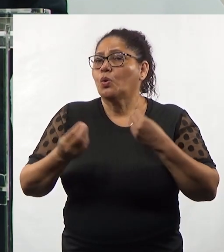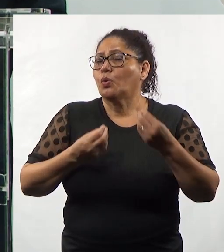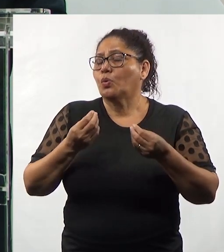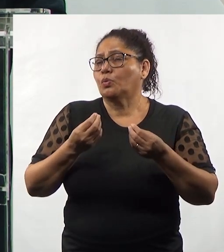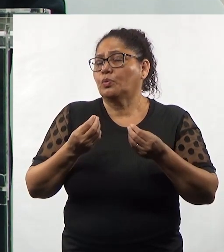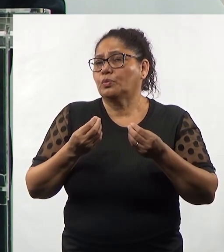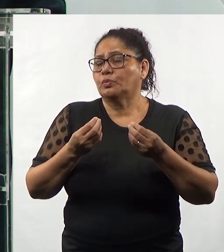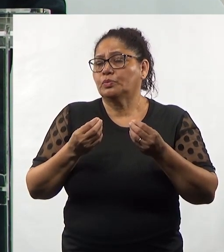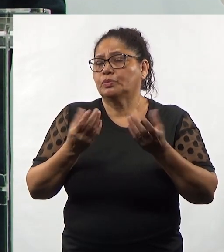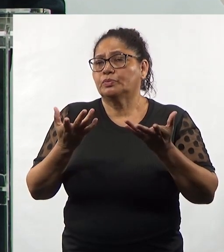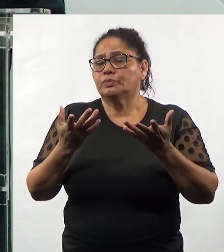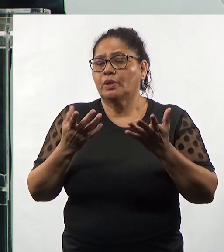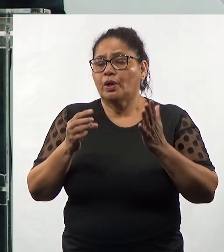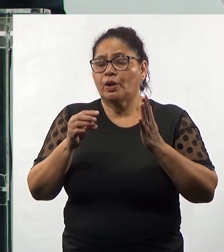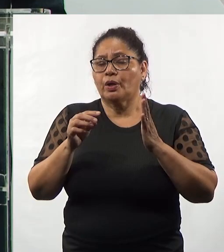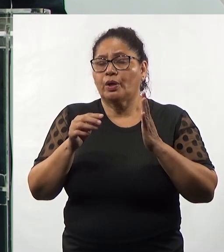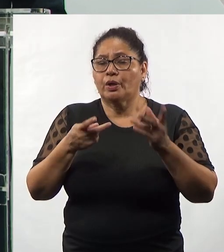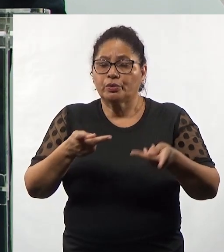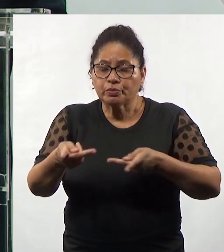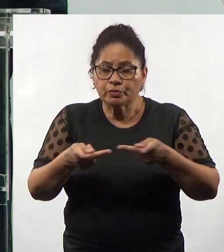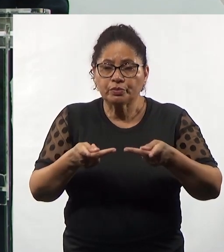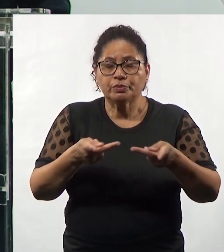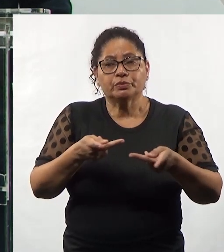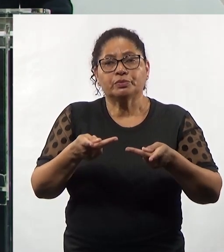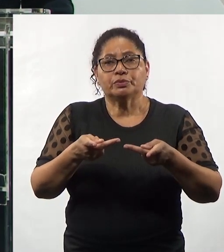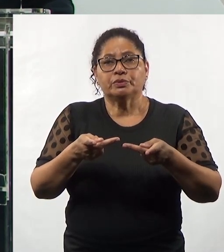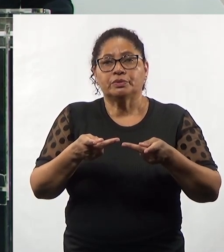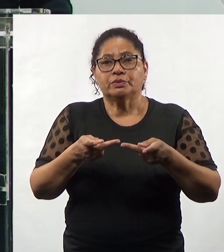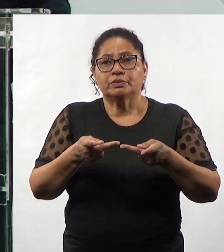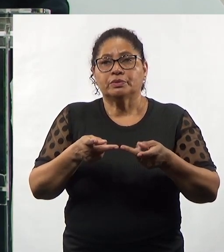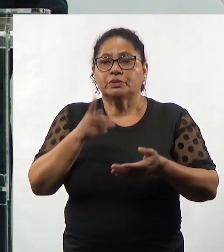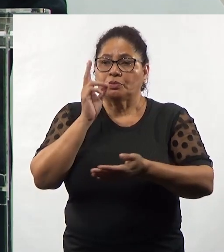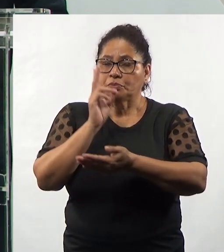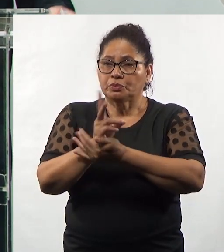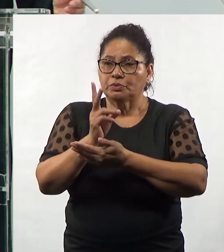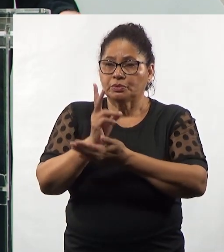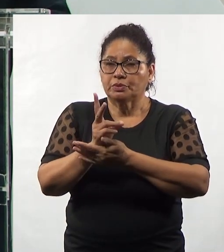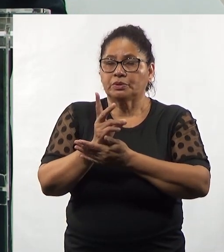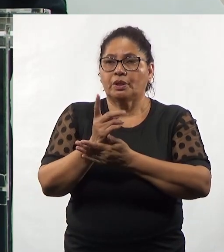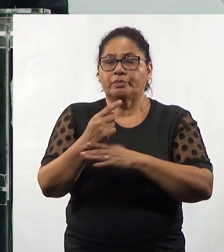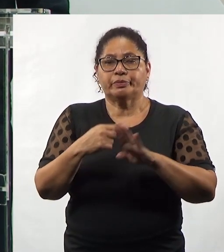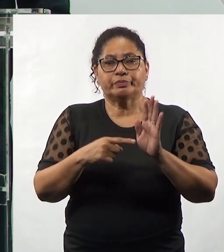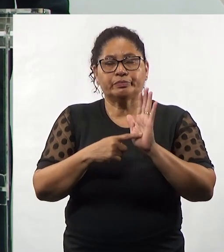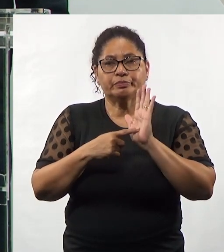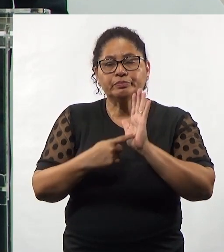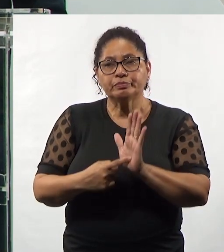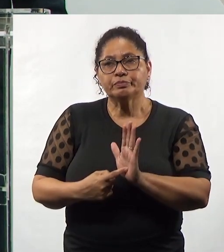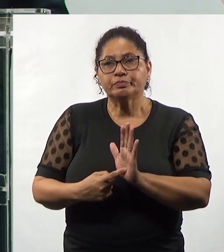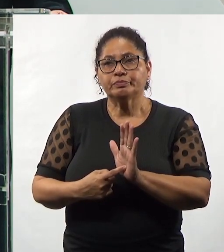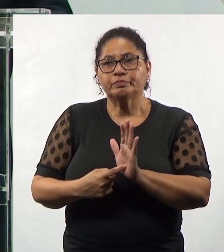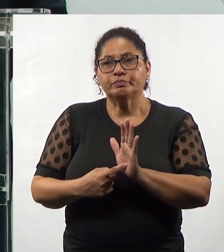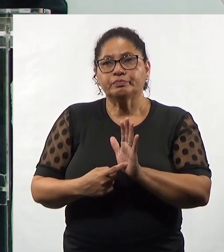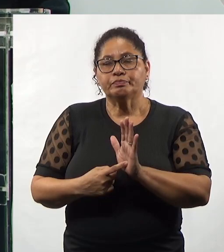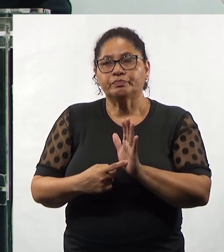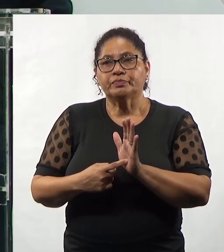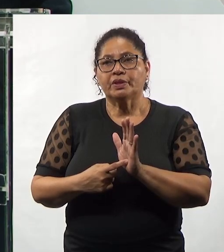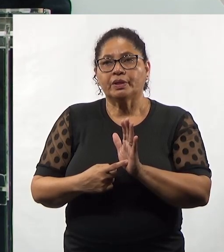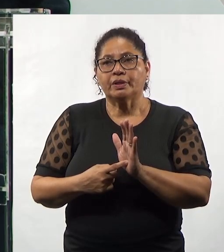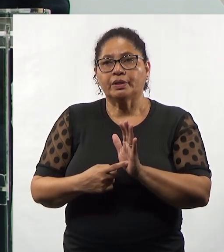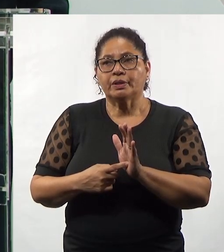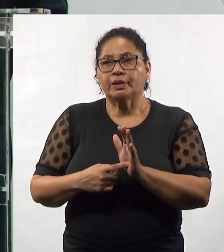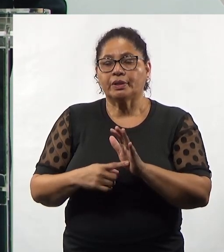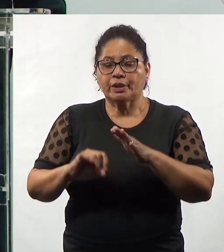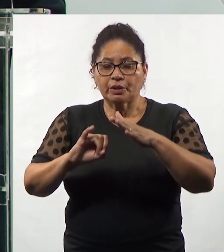contextualizar, né, os nossos projetos. Eles são projetos que estão sendo demandados da alta direção,